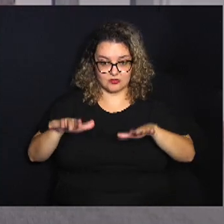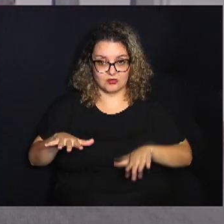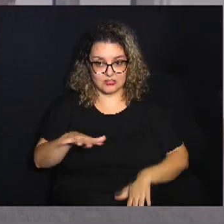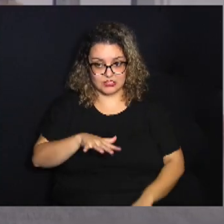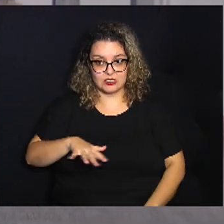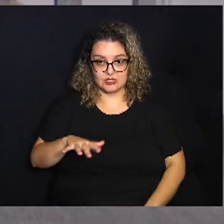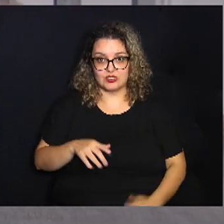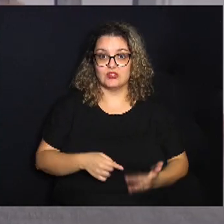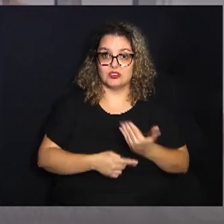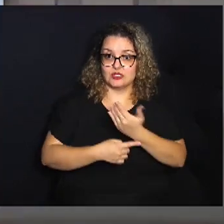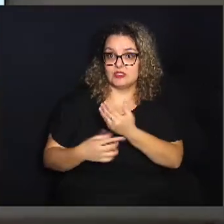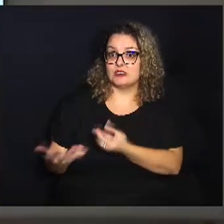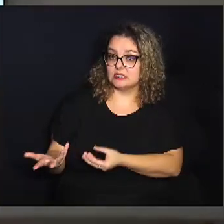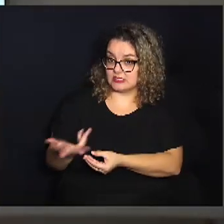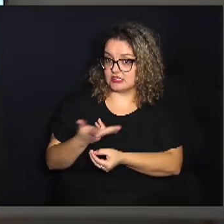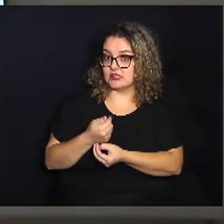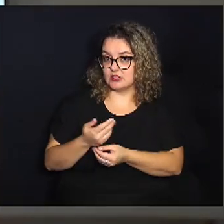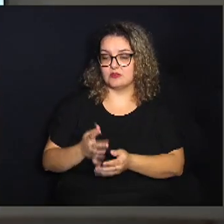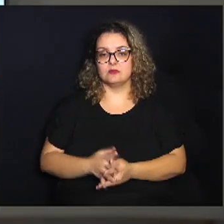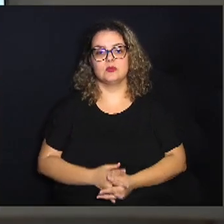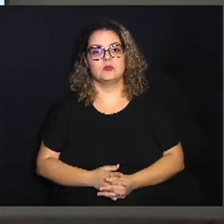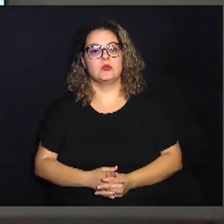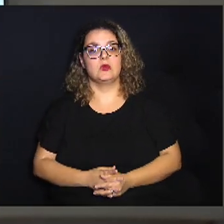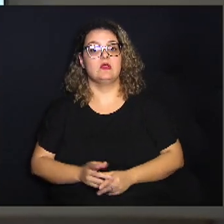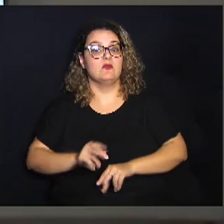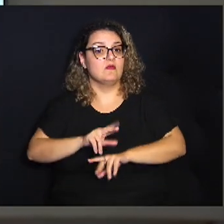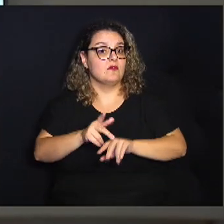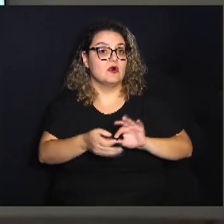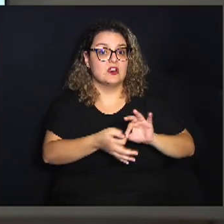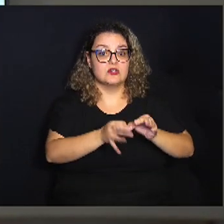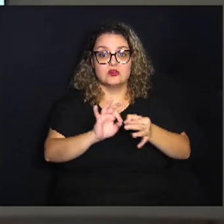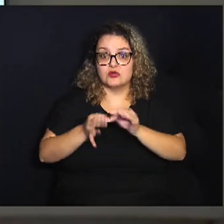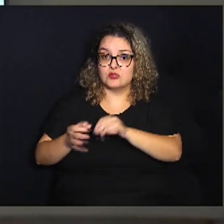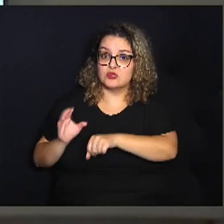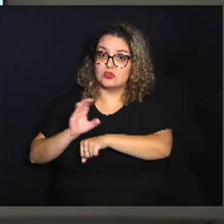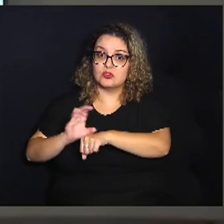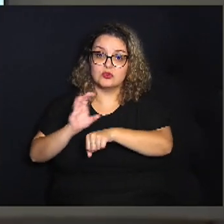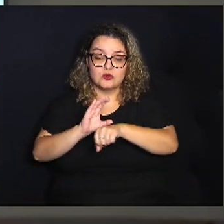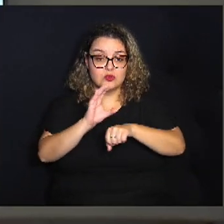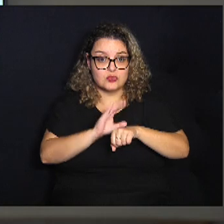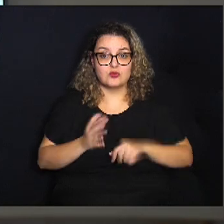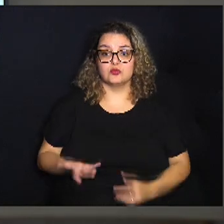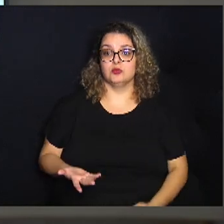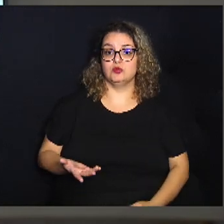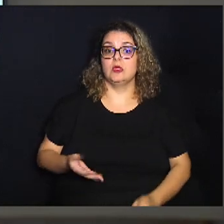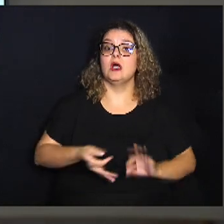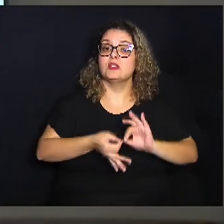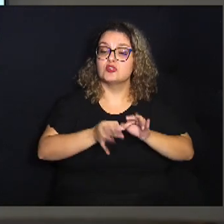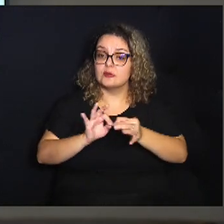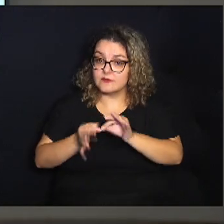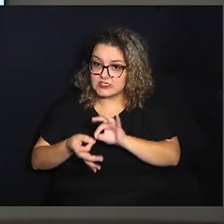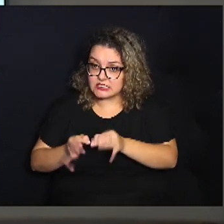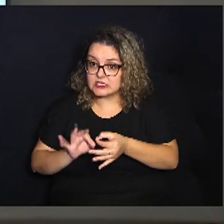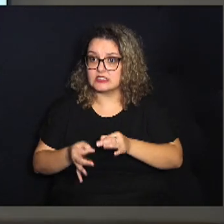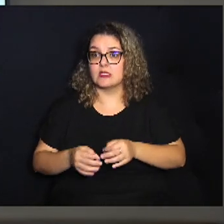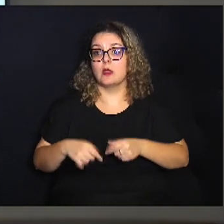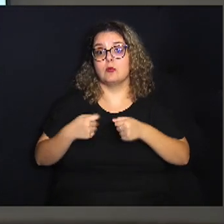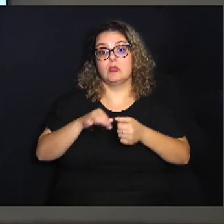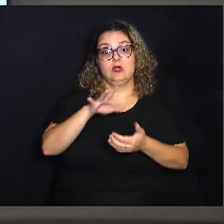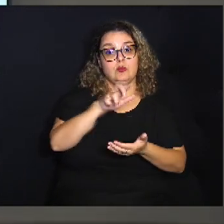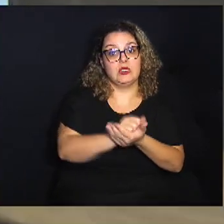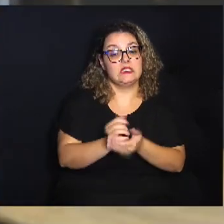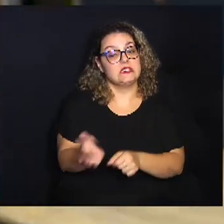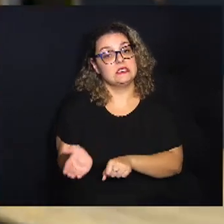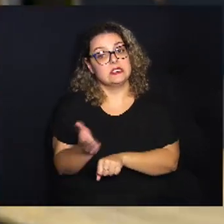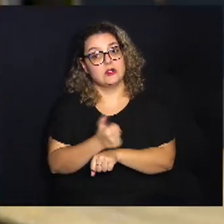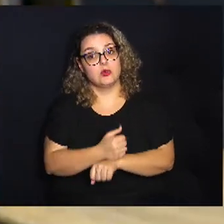de Tecnologias e Artes. São uma série de oficinas e cursos. As oficinas, elas precisam só de uma inscrição prévia,